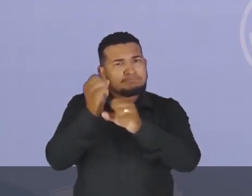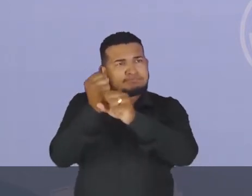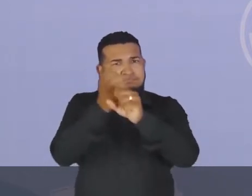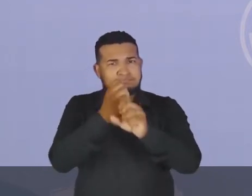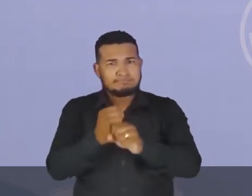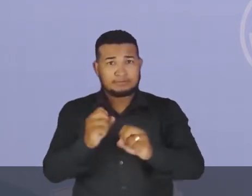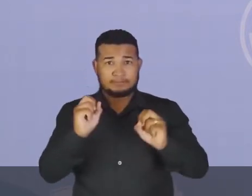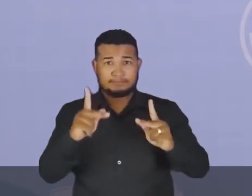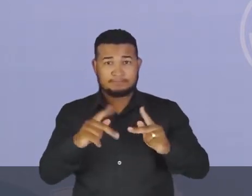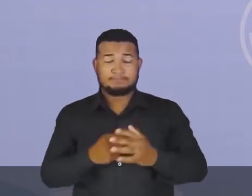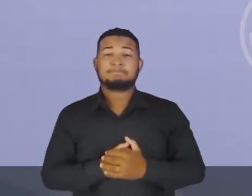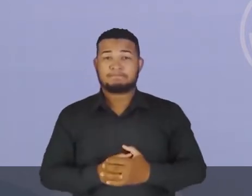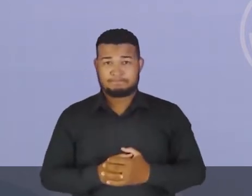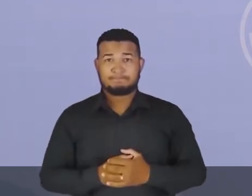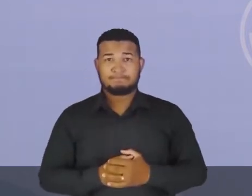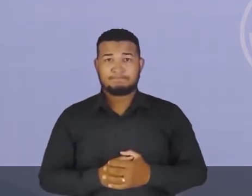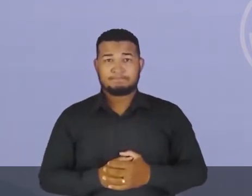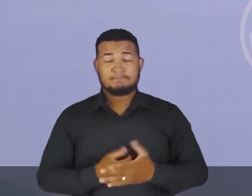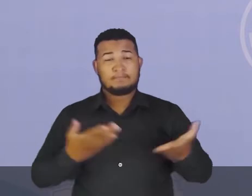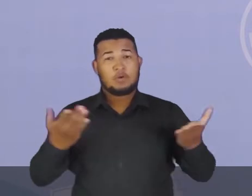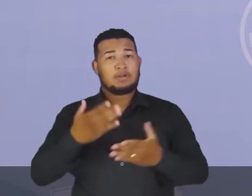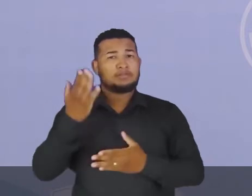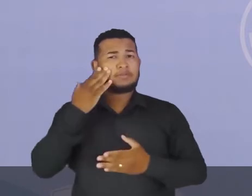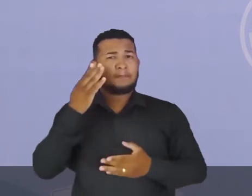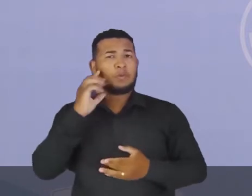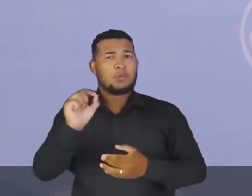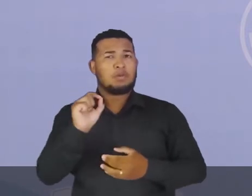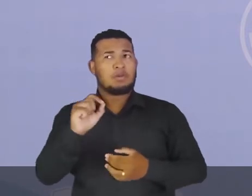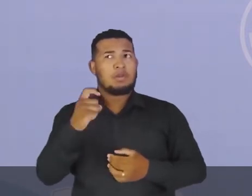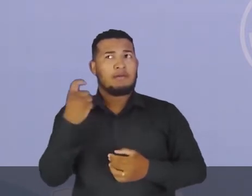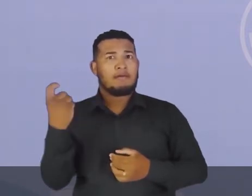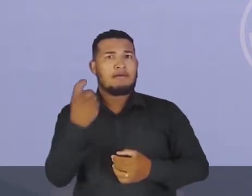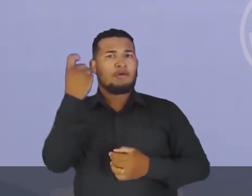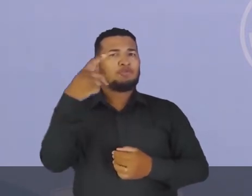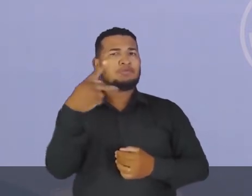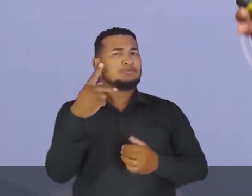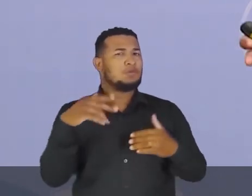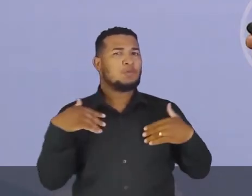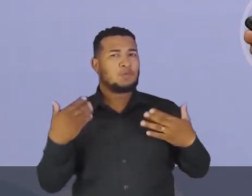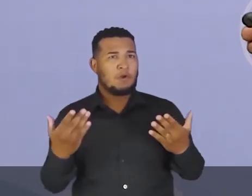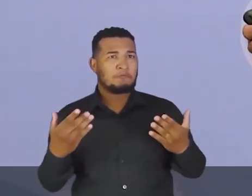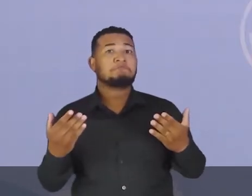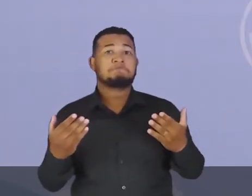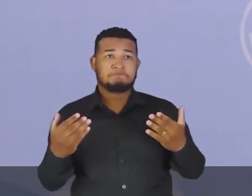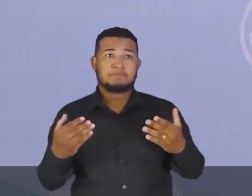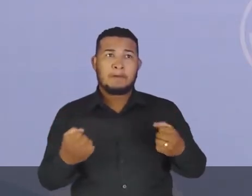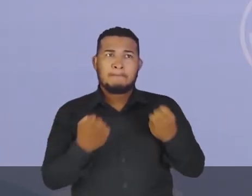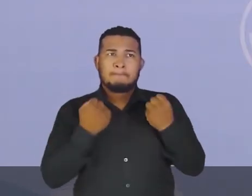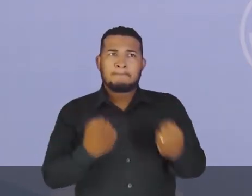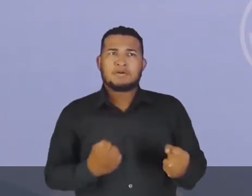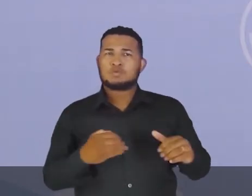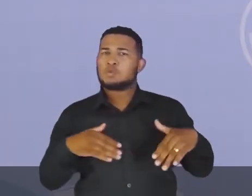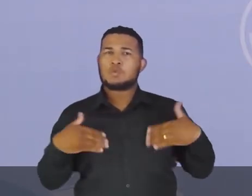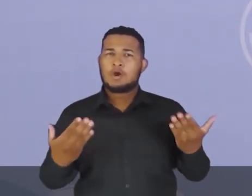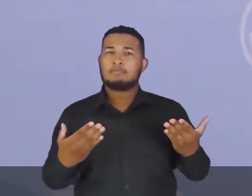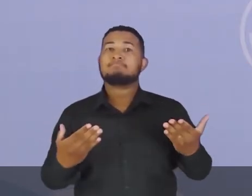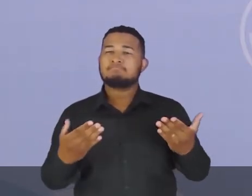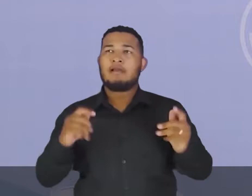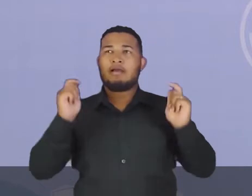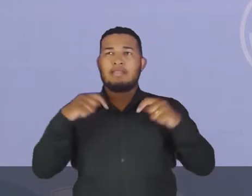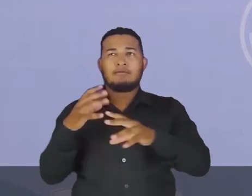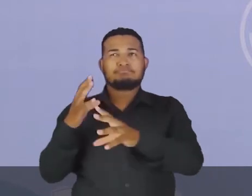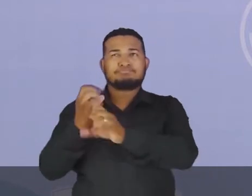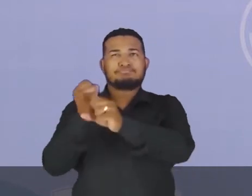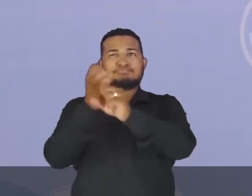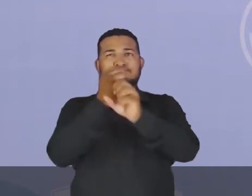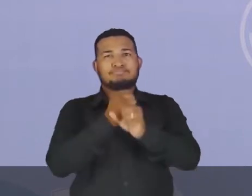Bem, basta você saber qual é a sua altura, qual é o seu peso, para você fazer esse cálculo